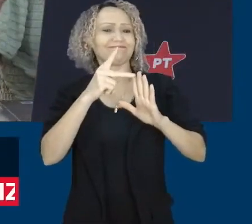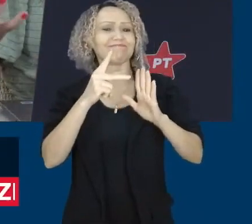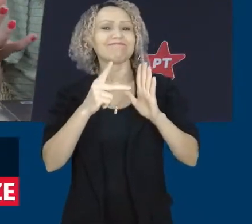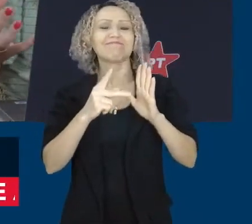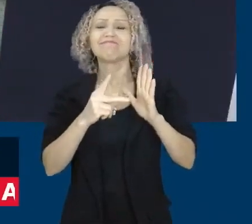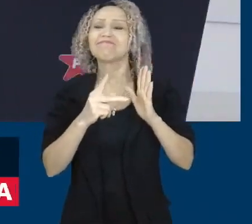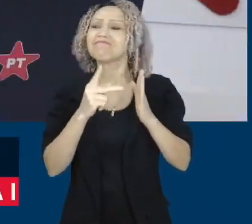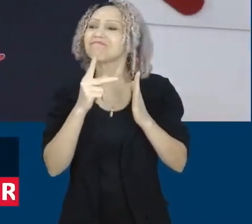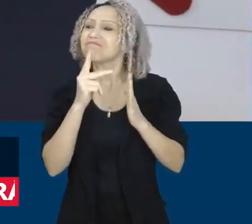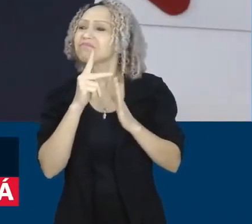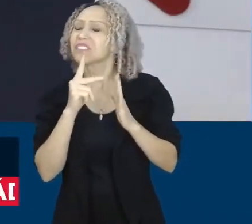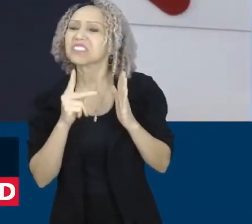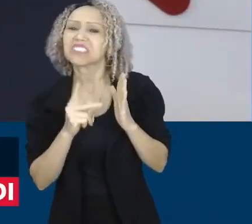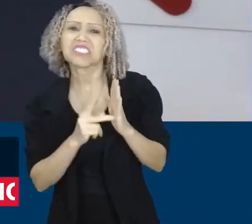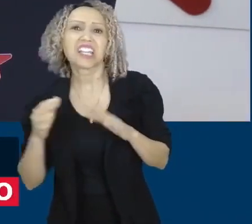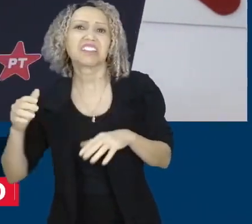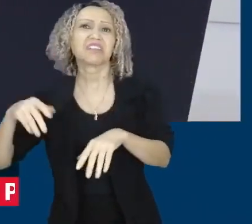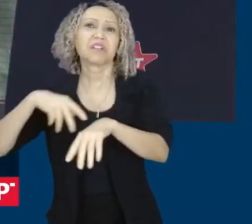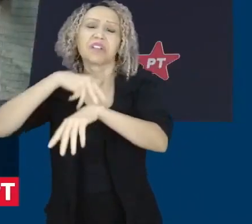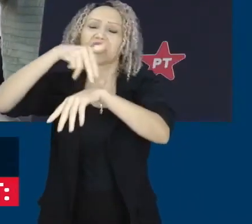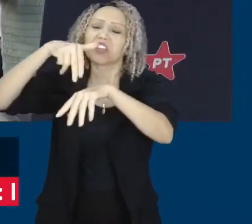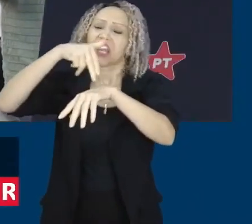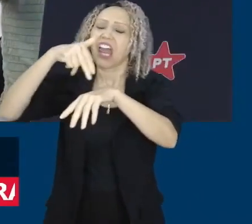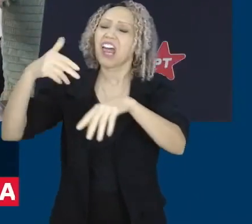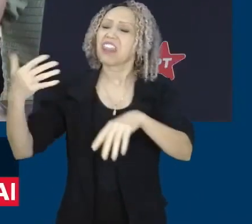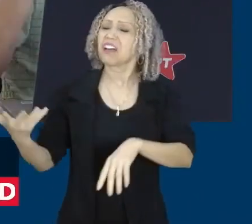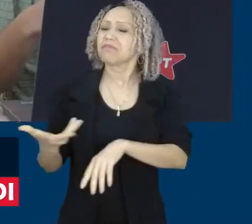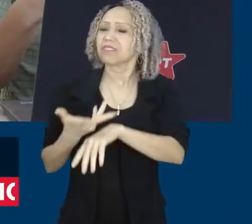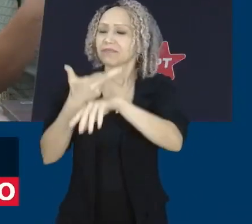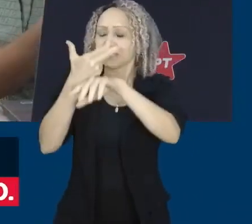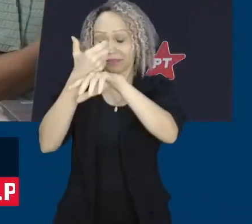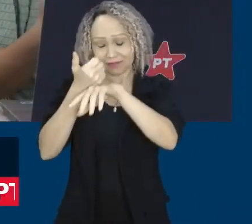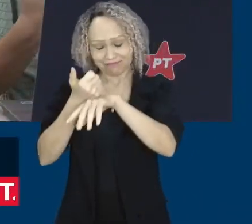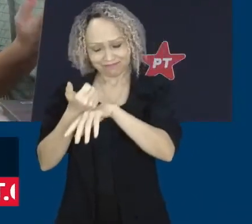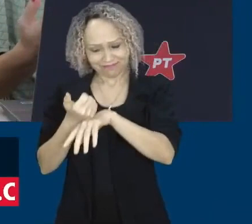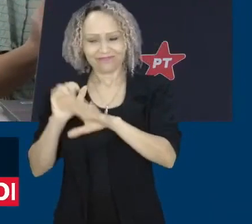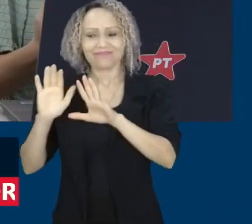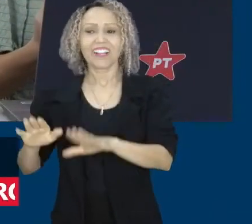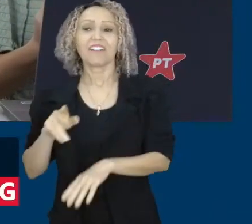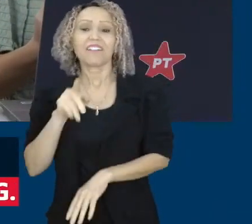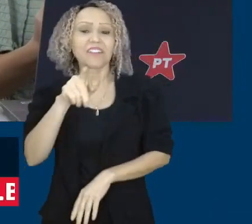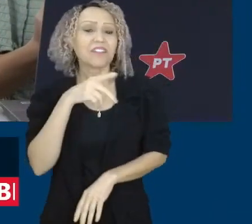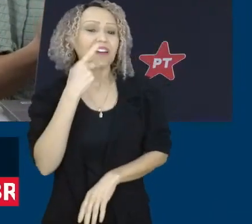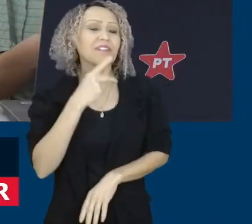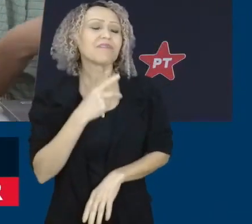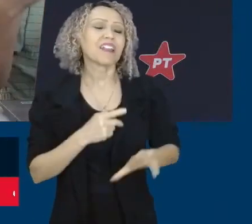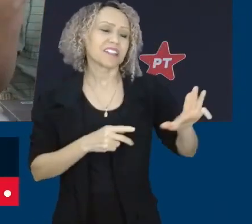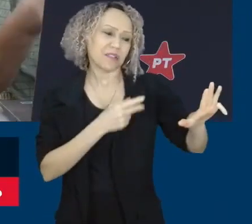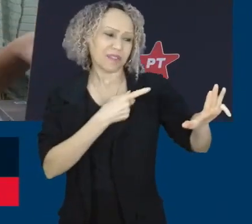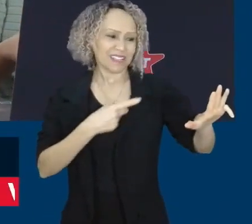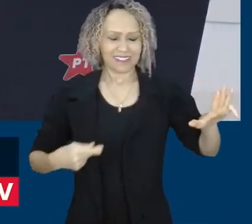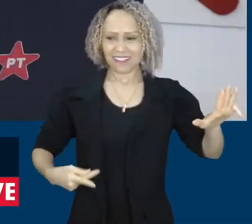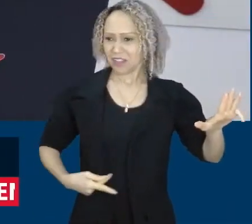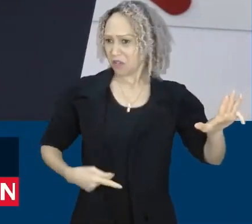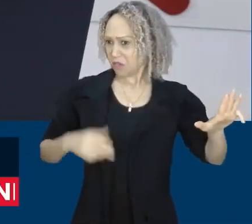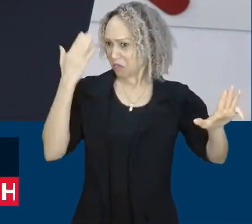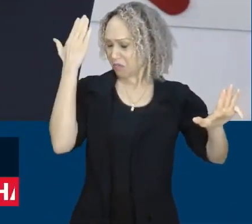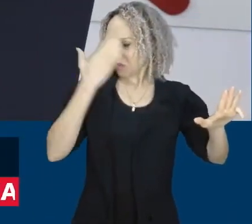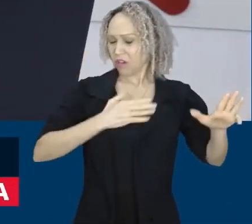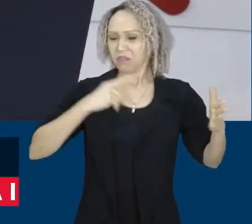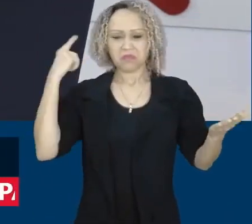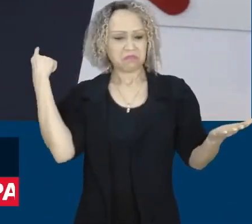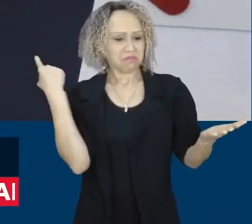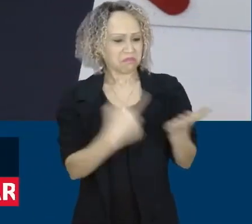maior líder mundial aí, no caso, o presidente Lula, né? Que também prova sua grandeza aí com um compromisso